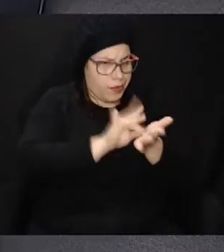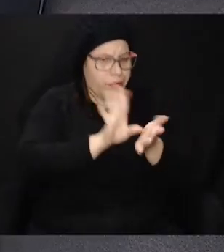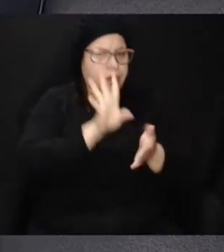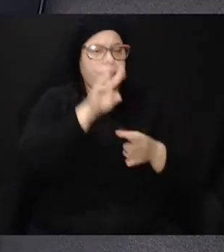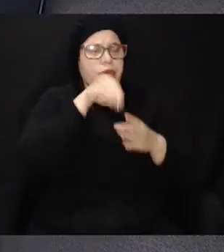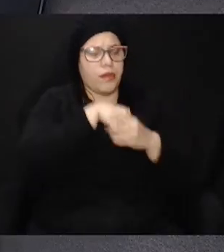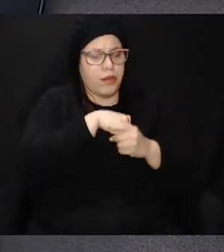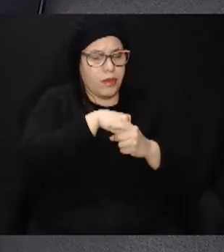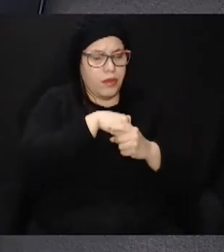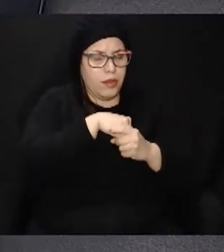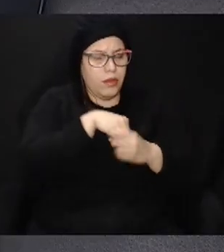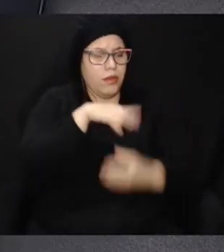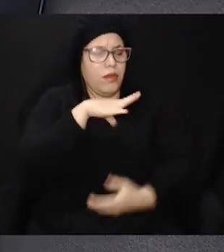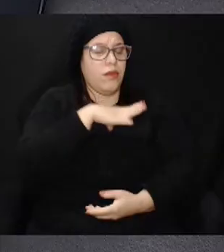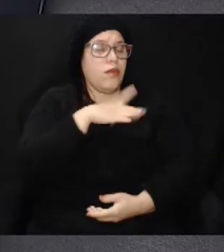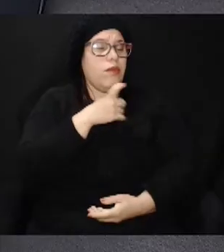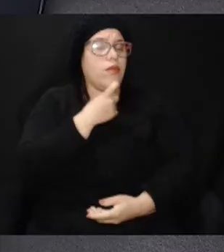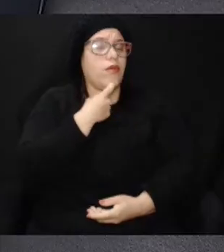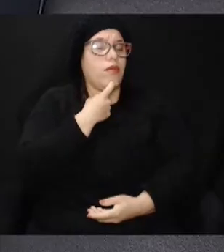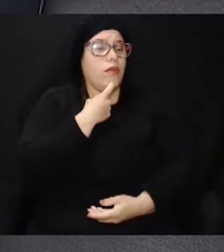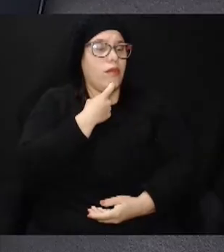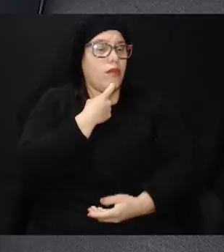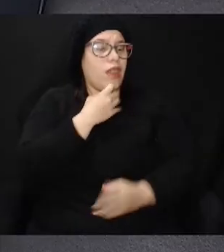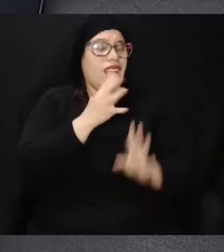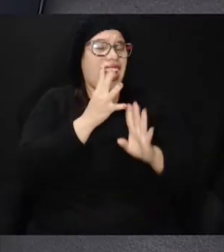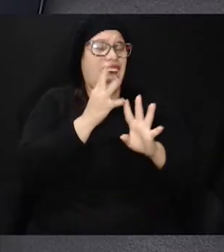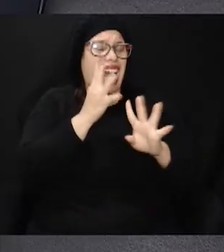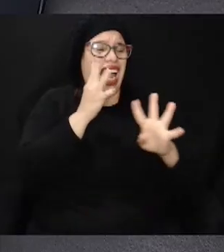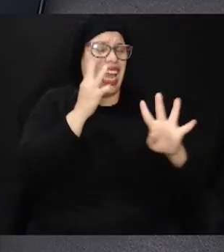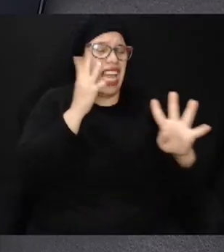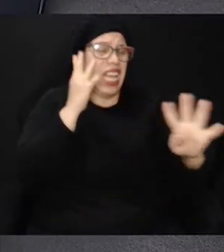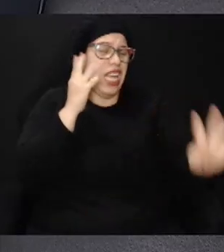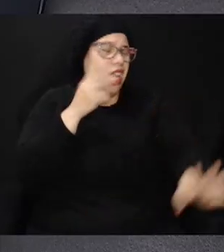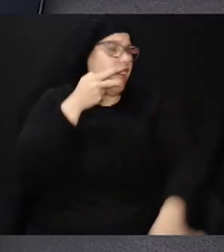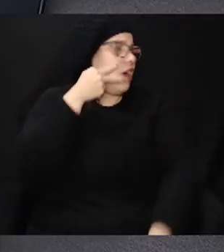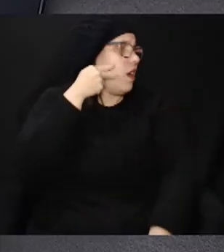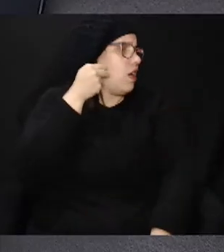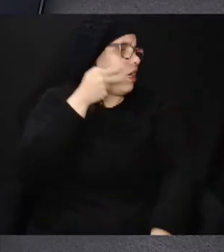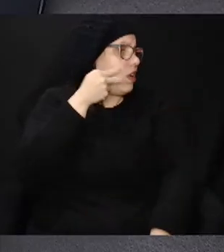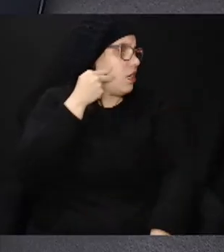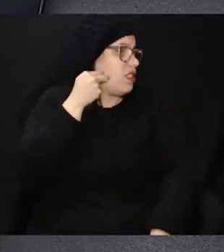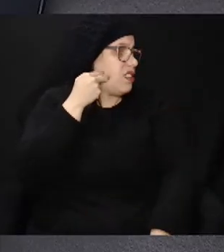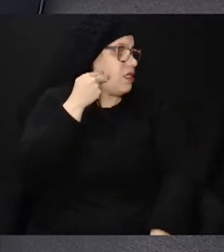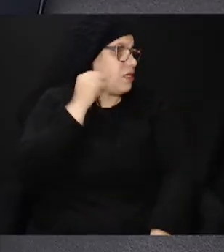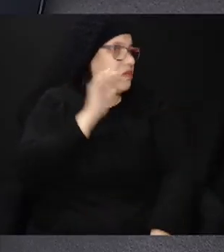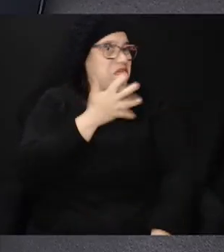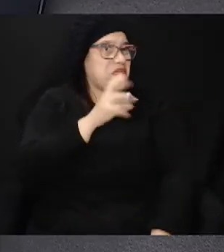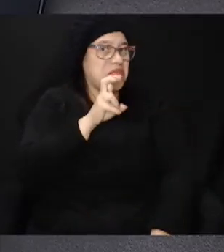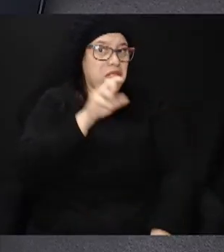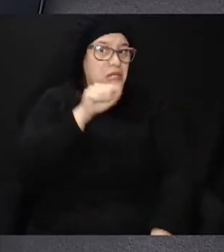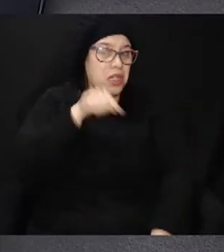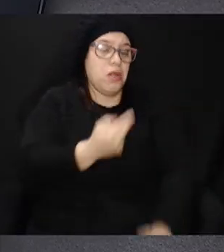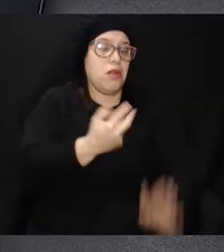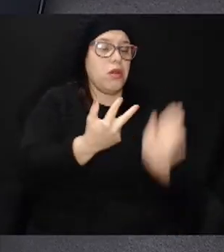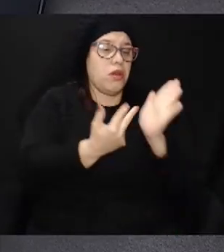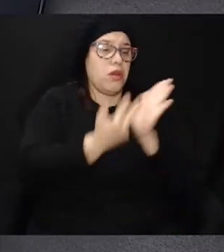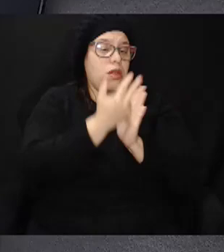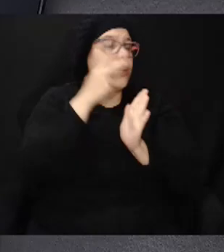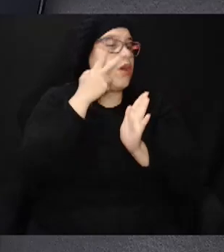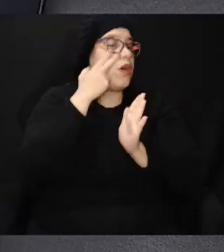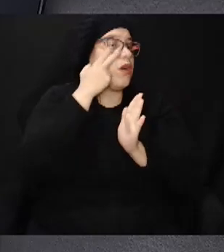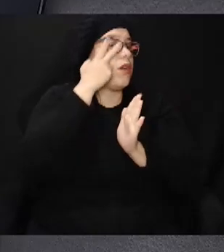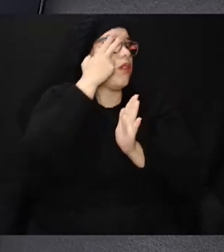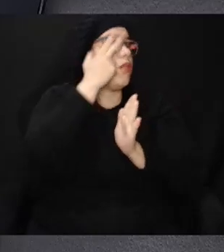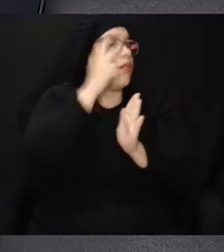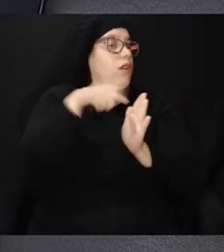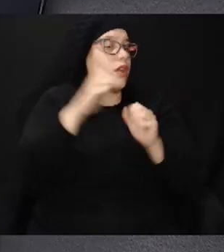cidade de Campinas. Nós tínhamos uma fila reprimida, Rafael, na ordem de quase 5.000 cirurgias de catarata depois da